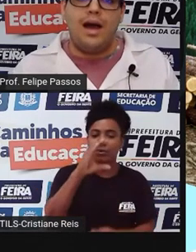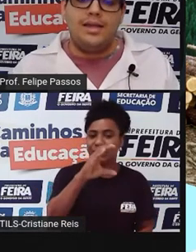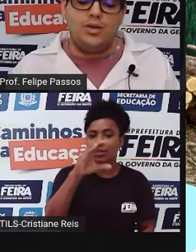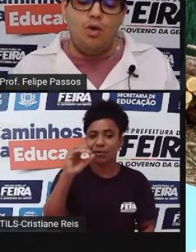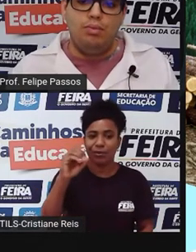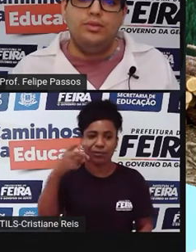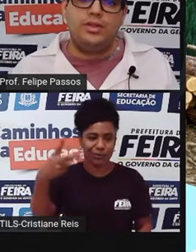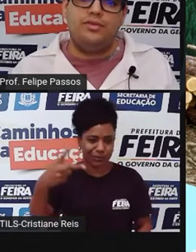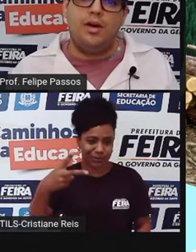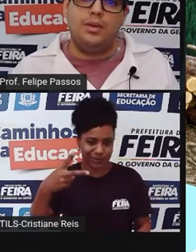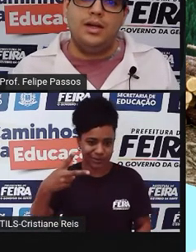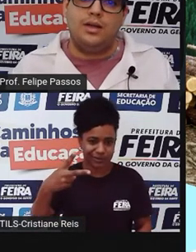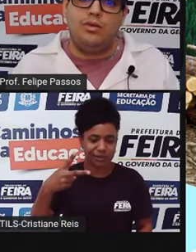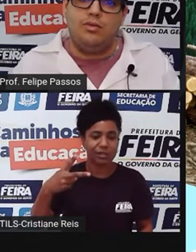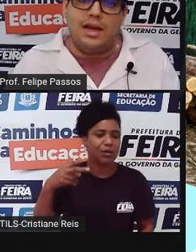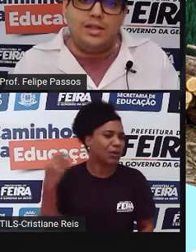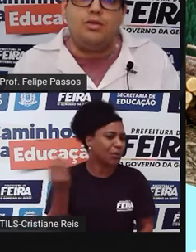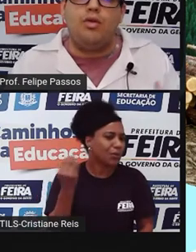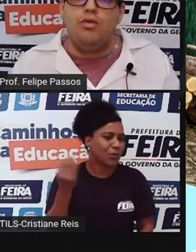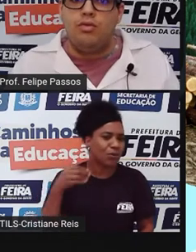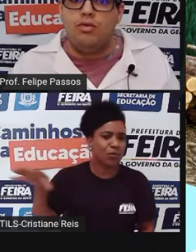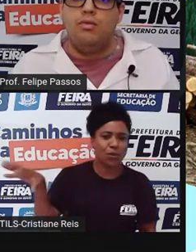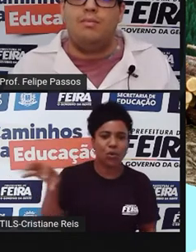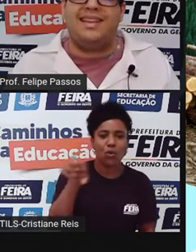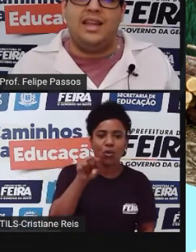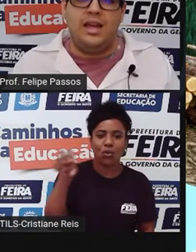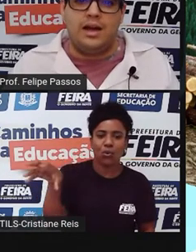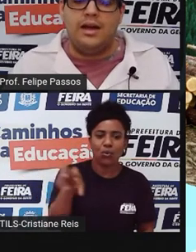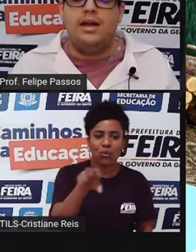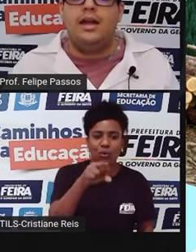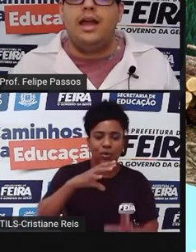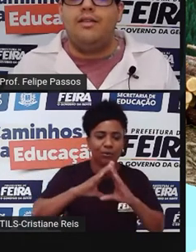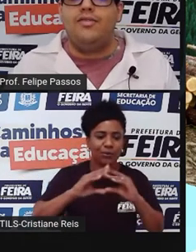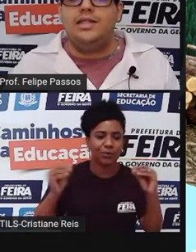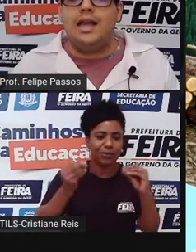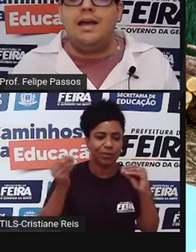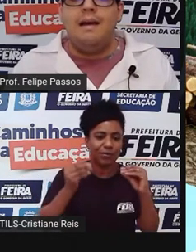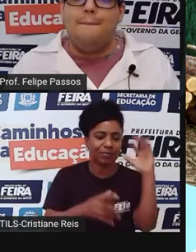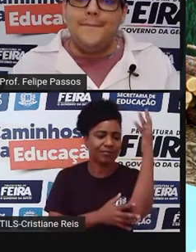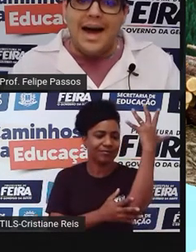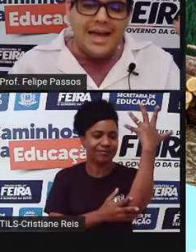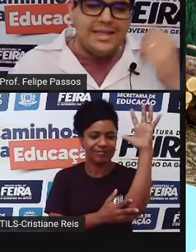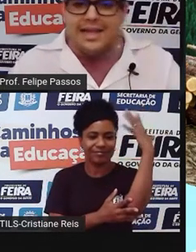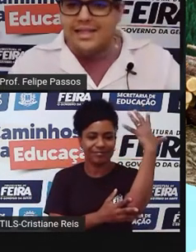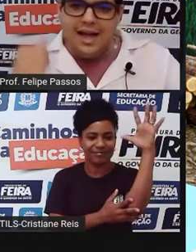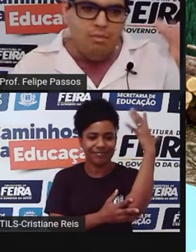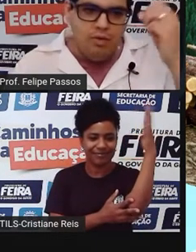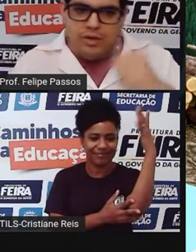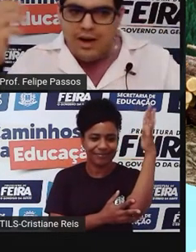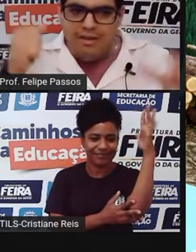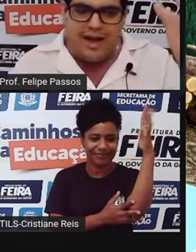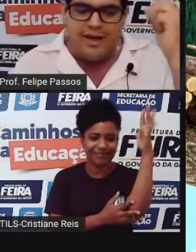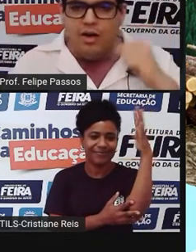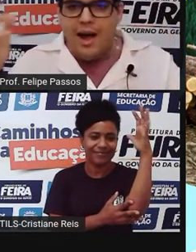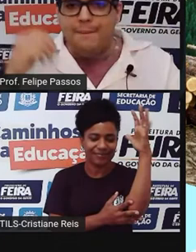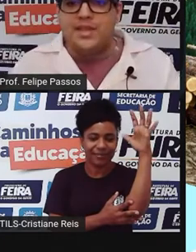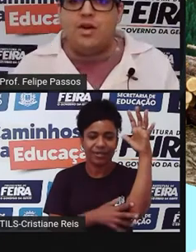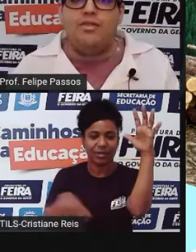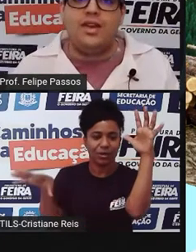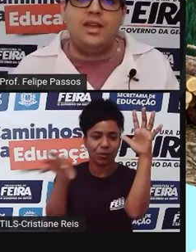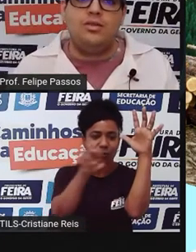quanto mais robusta for a planta, quanto mais tronco, madeira ela fizer, mais gás carbônico ela vai,